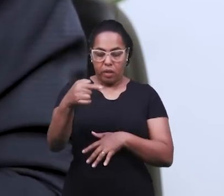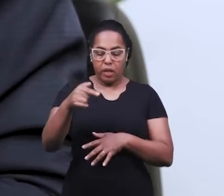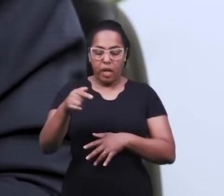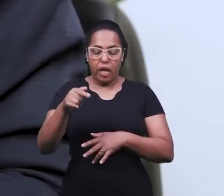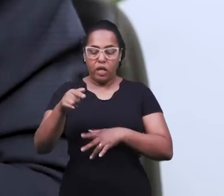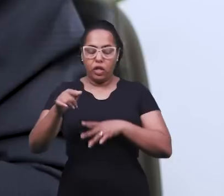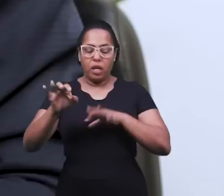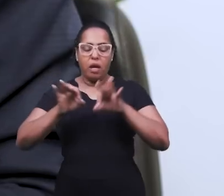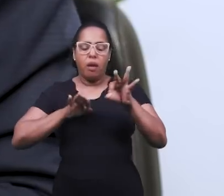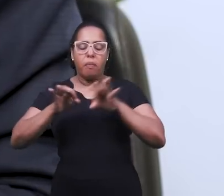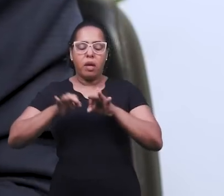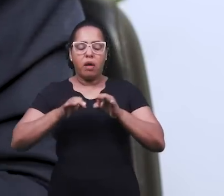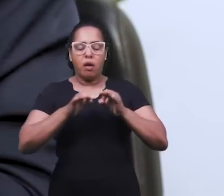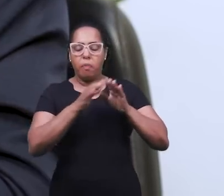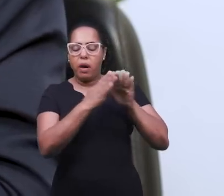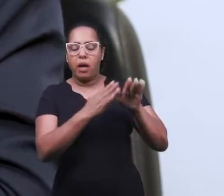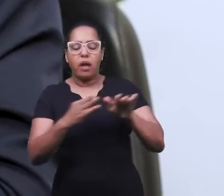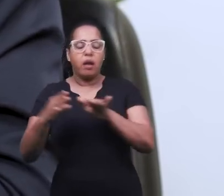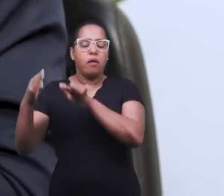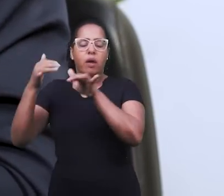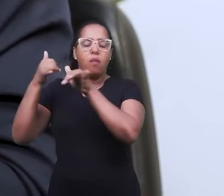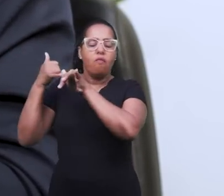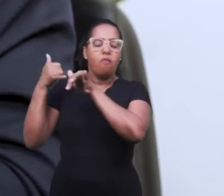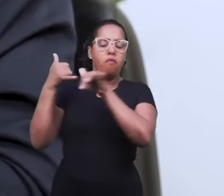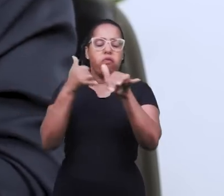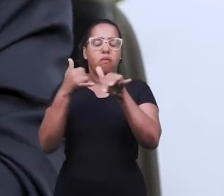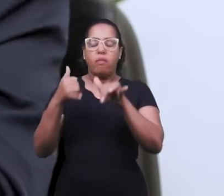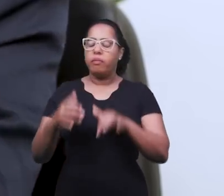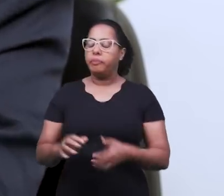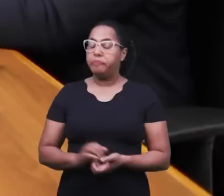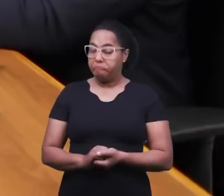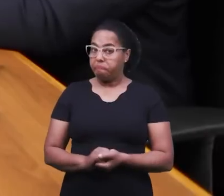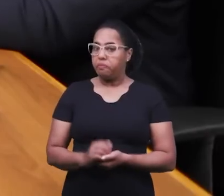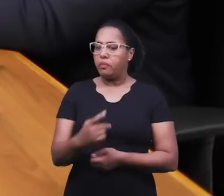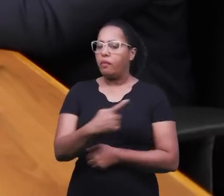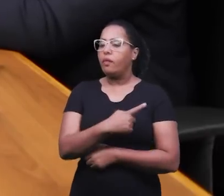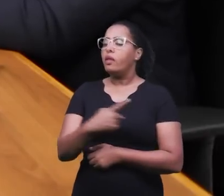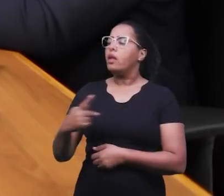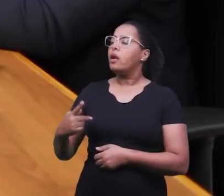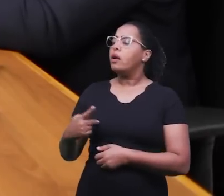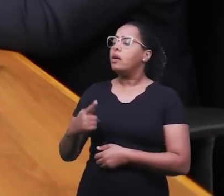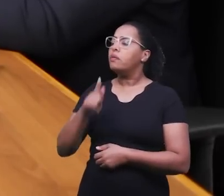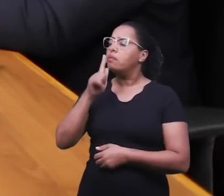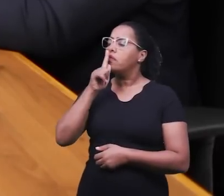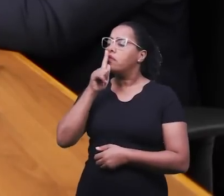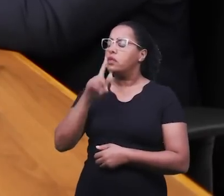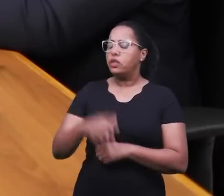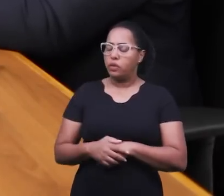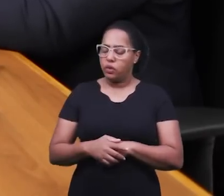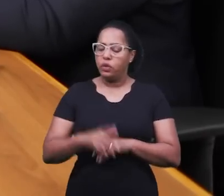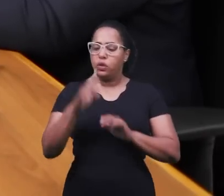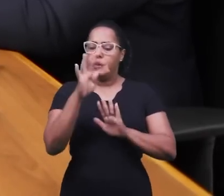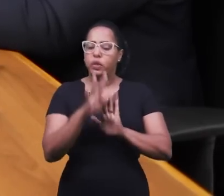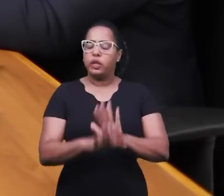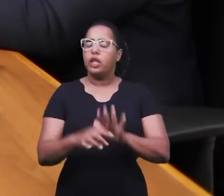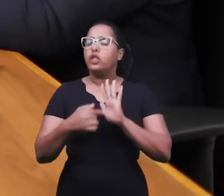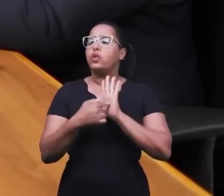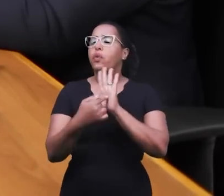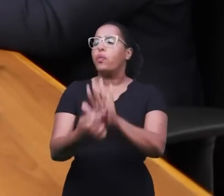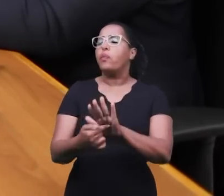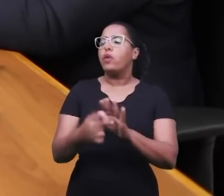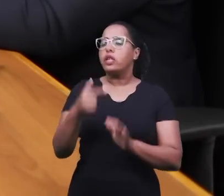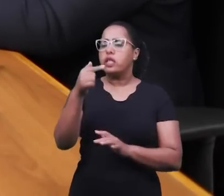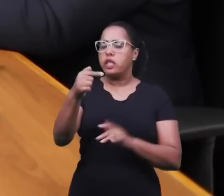prepararam-se para tocá-las. Pastor Gilson, esse texto fala sobre 7 anjos e